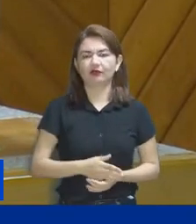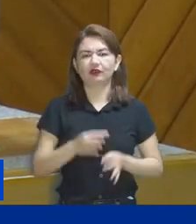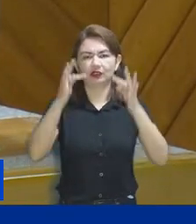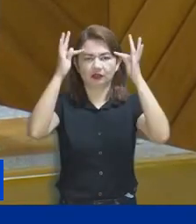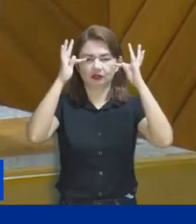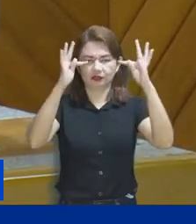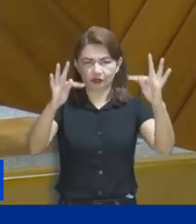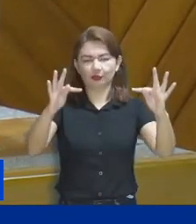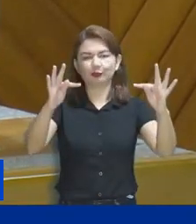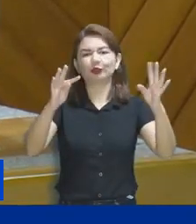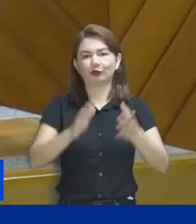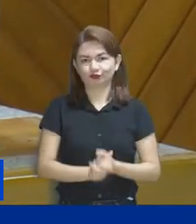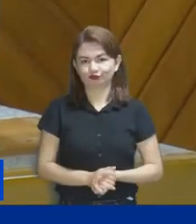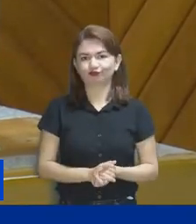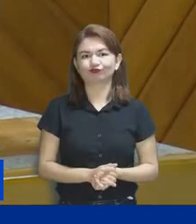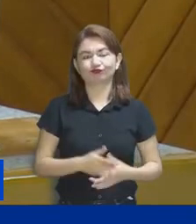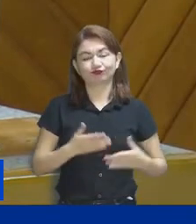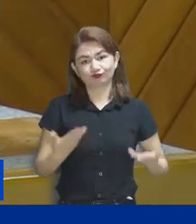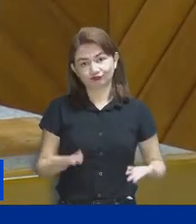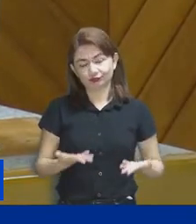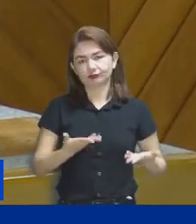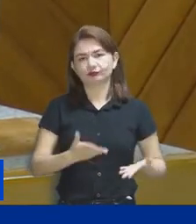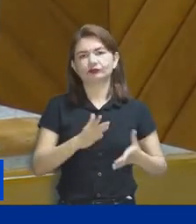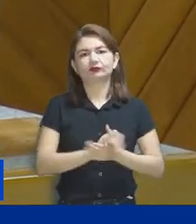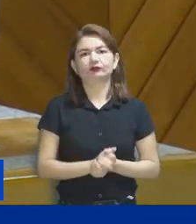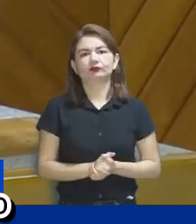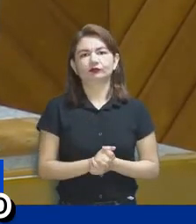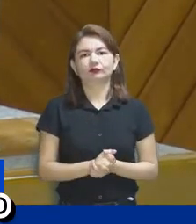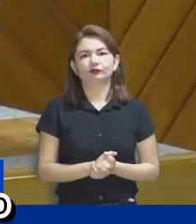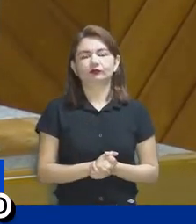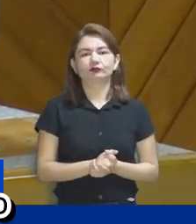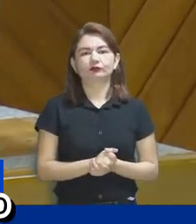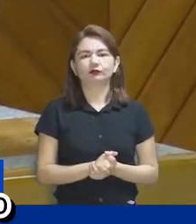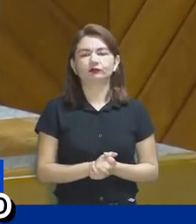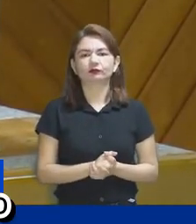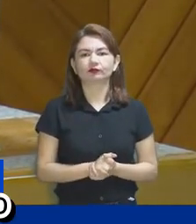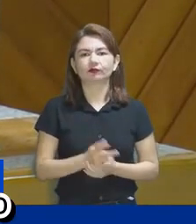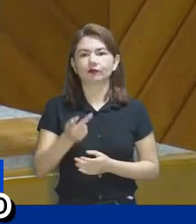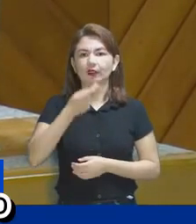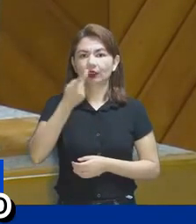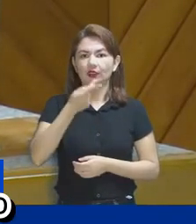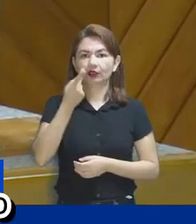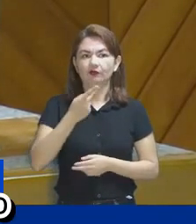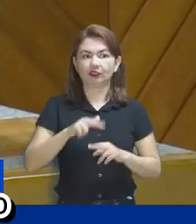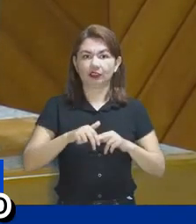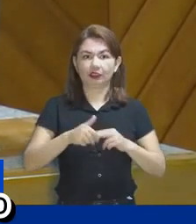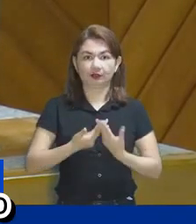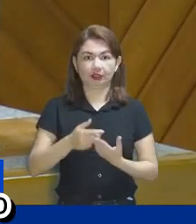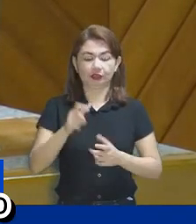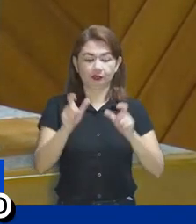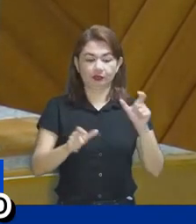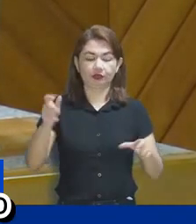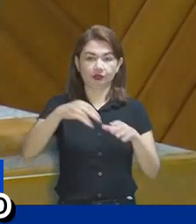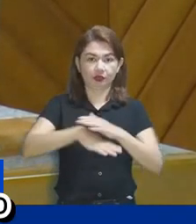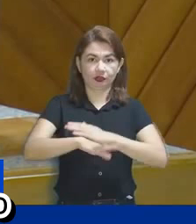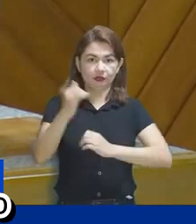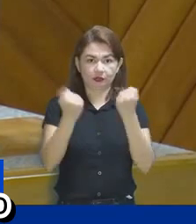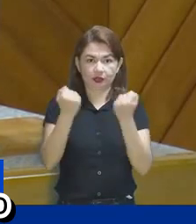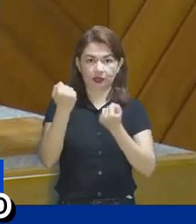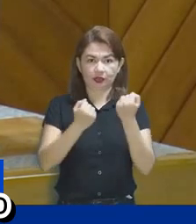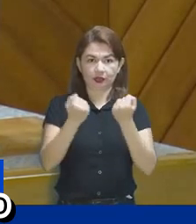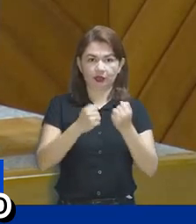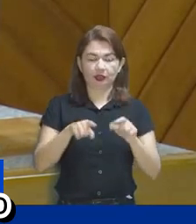testemunhal. Então, eu encaminho para ela. As declarações prestadas pelos passageiros do veículo e